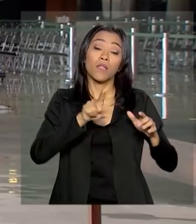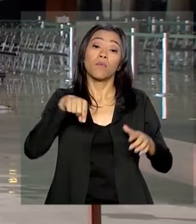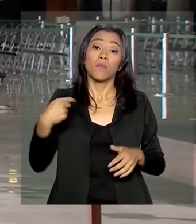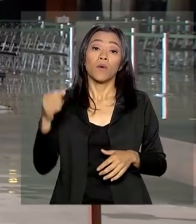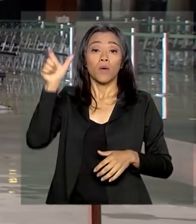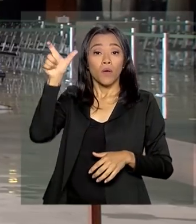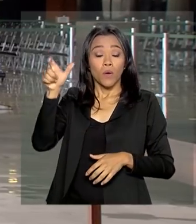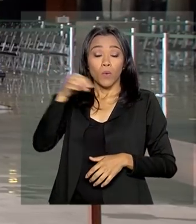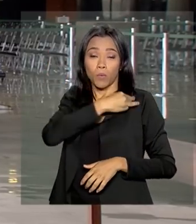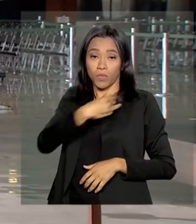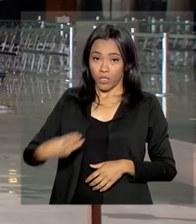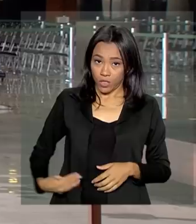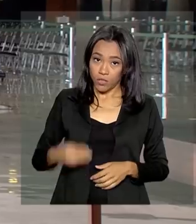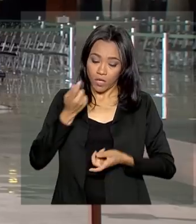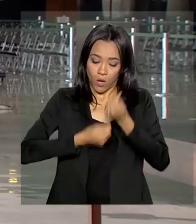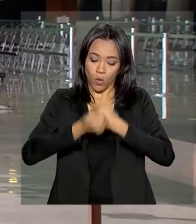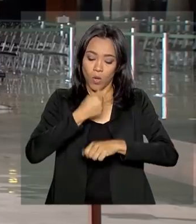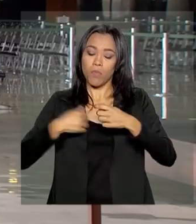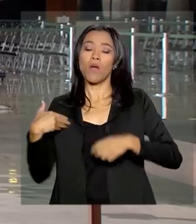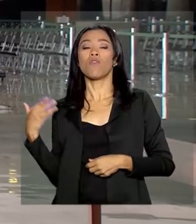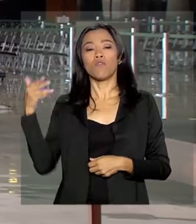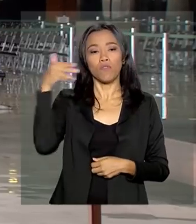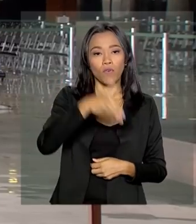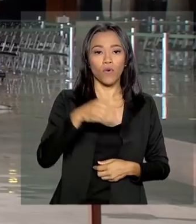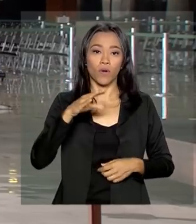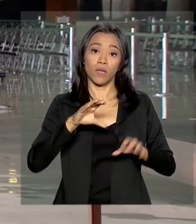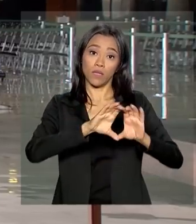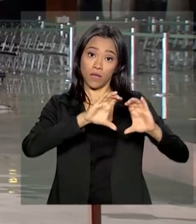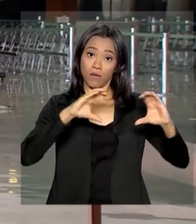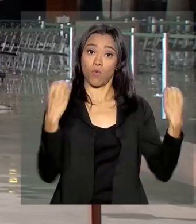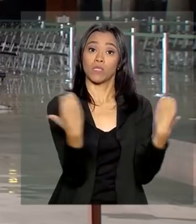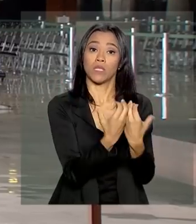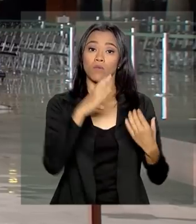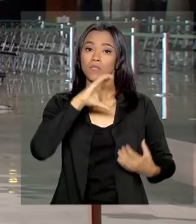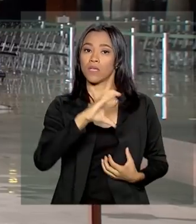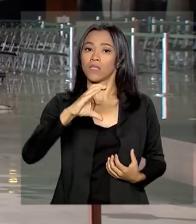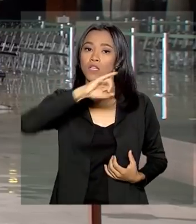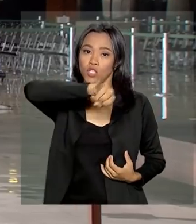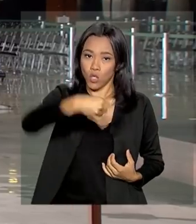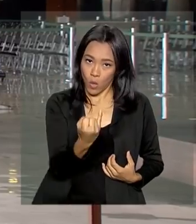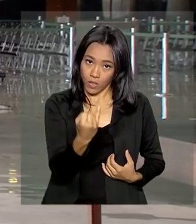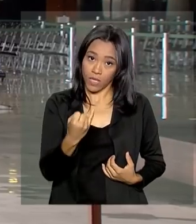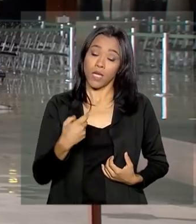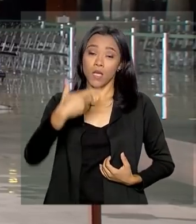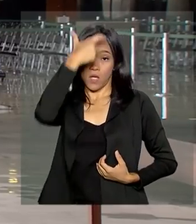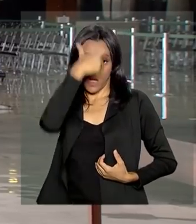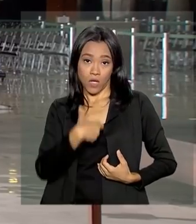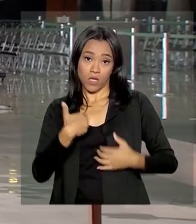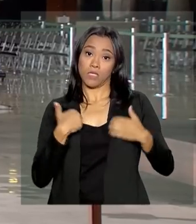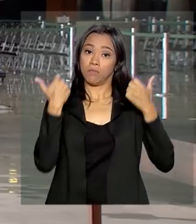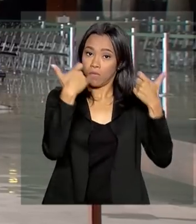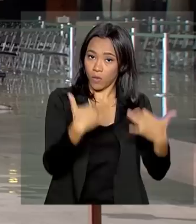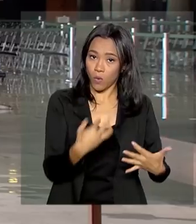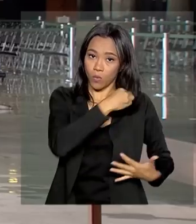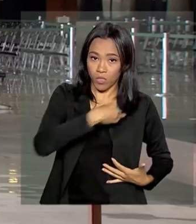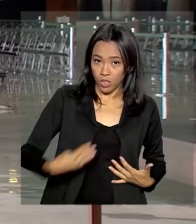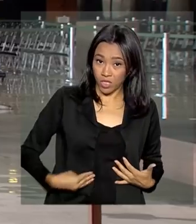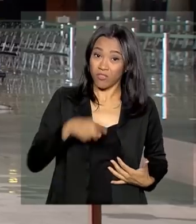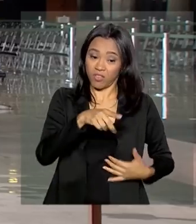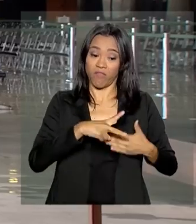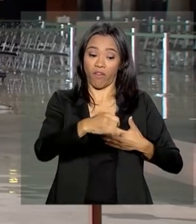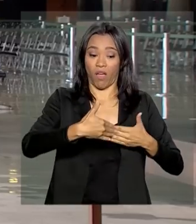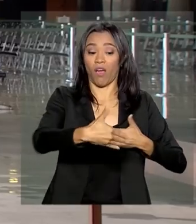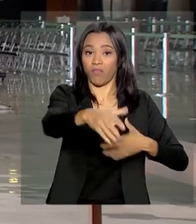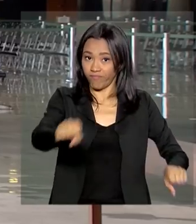até a CCJ falar sobre a nova Previdência com os deputados. Segundo Guedes, o sistema previdenciário do país